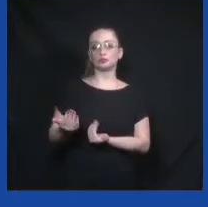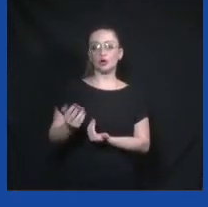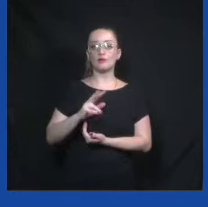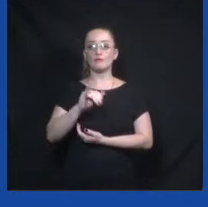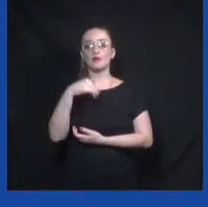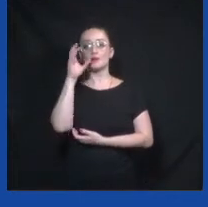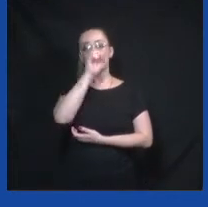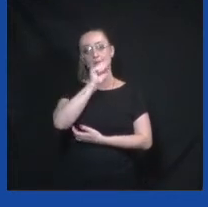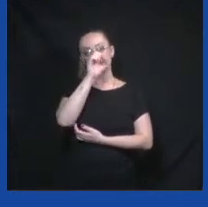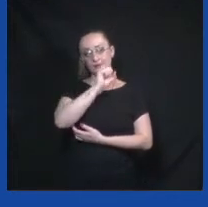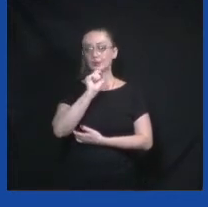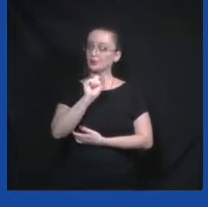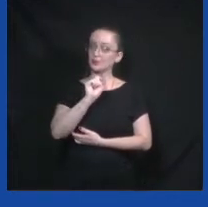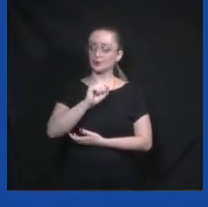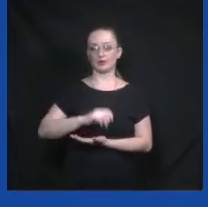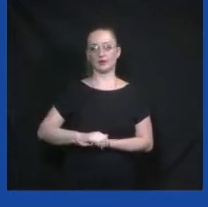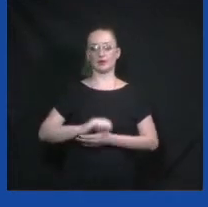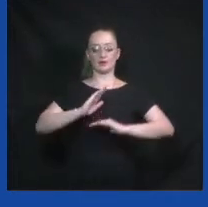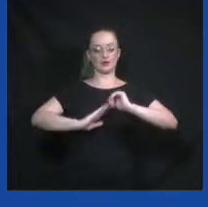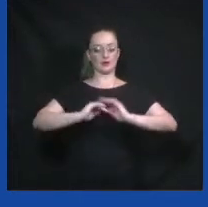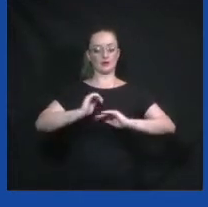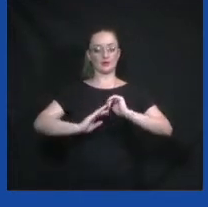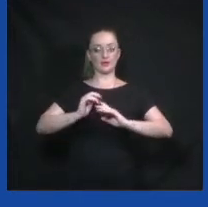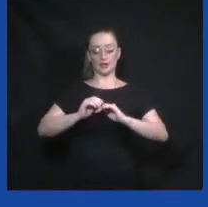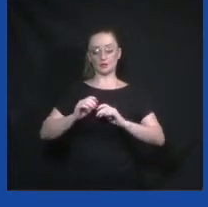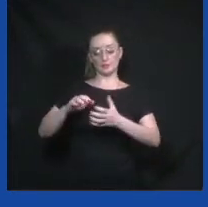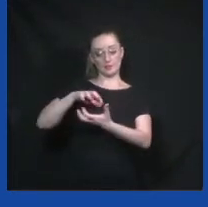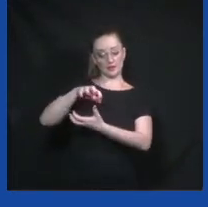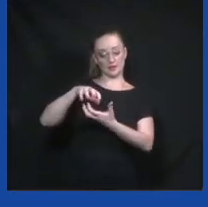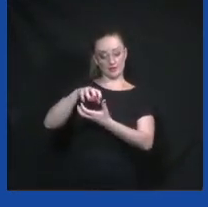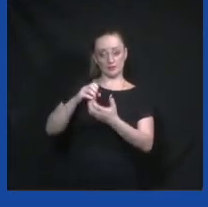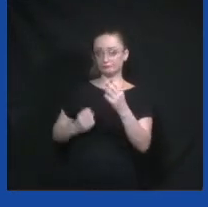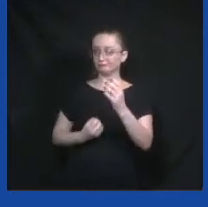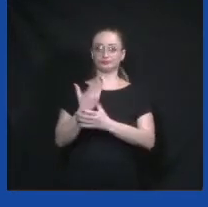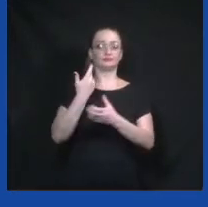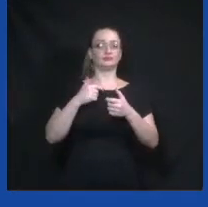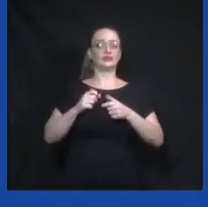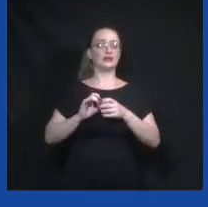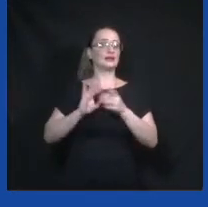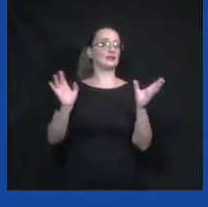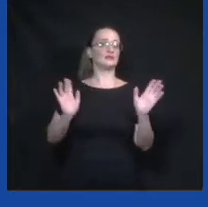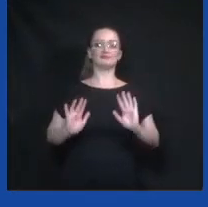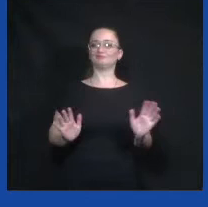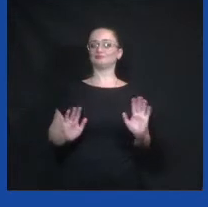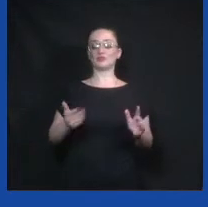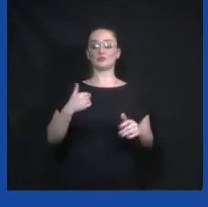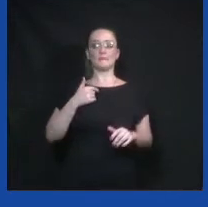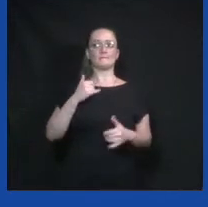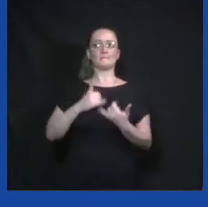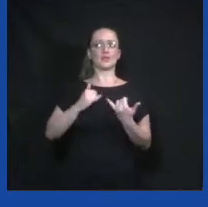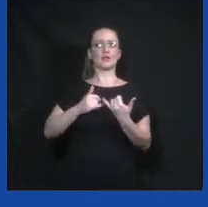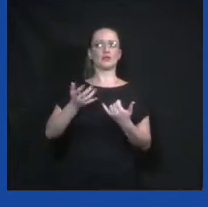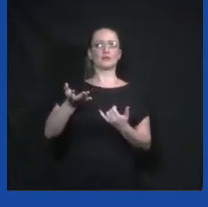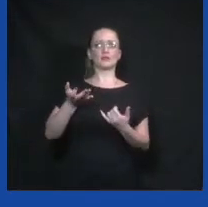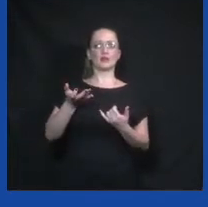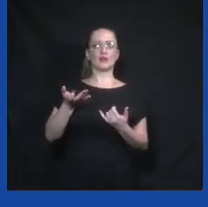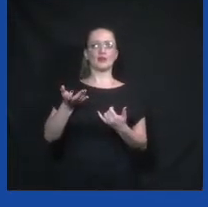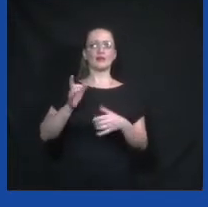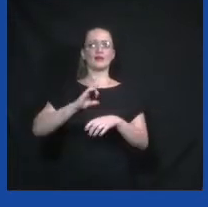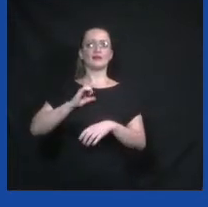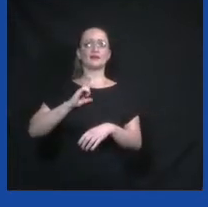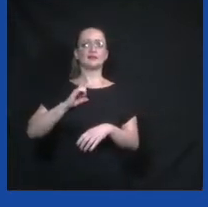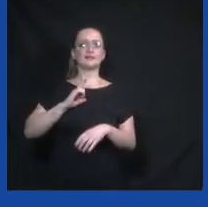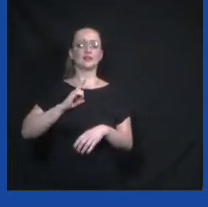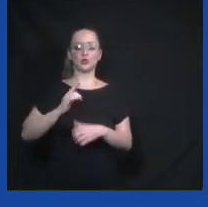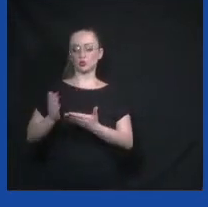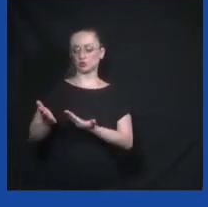aprender as habilidades para o mercado de trabalho por geração espontânea. Mas a gente parece querer, a partir de um pressuposto, que os